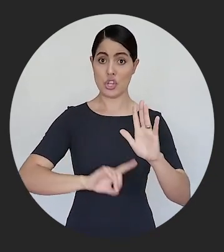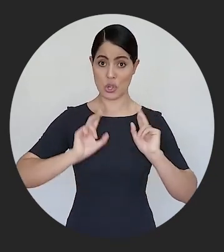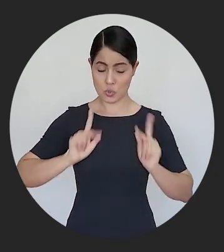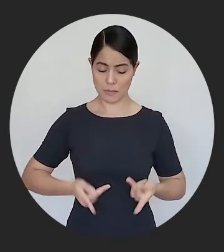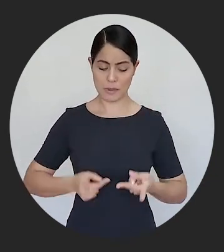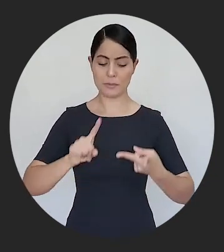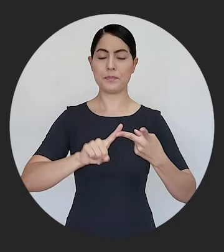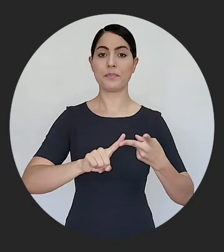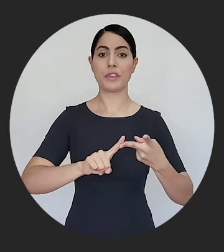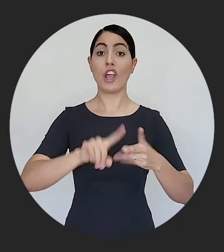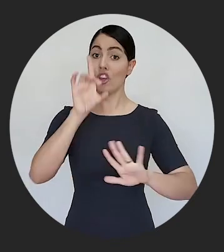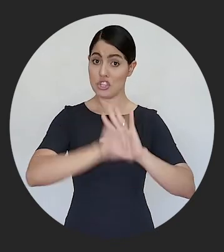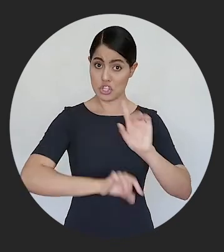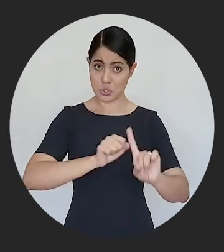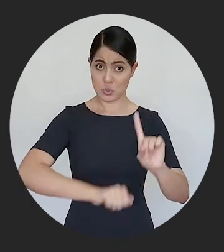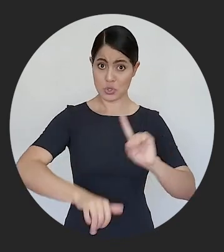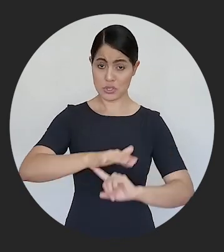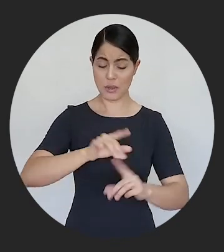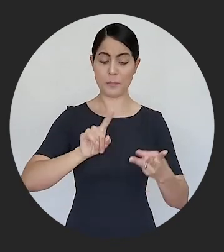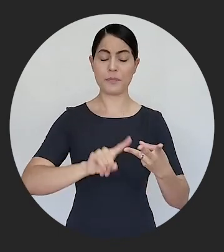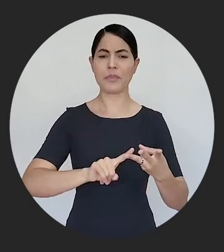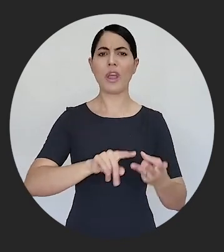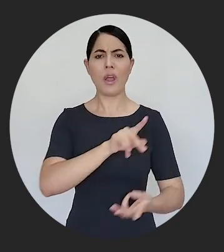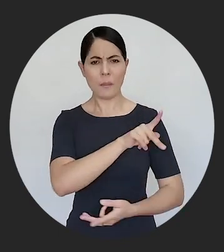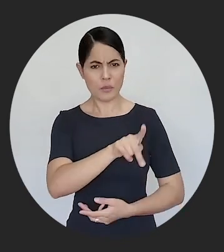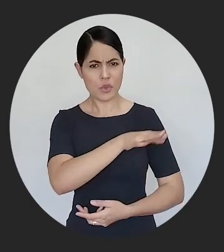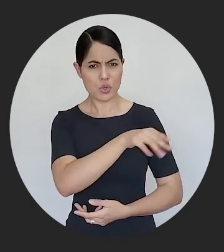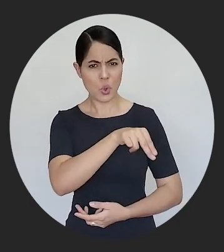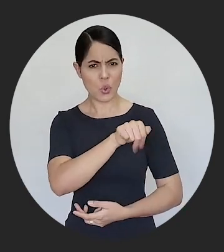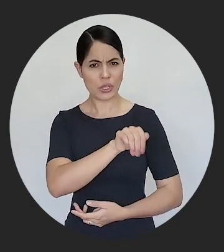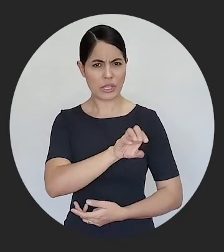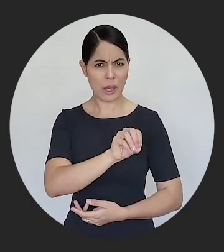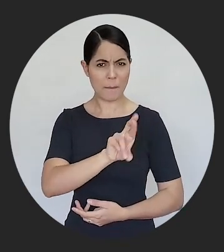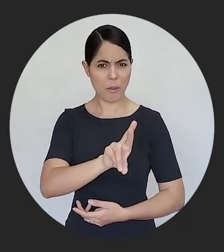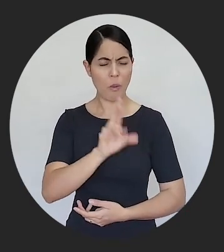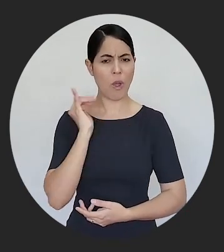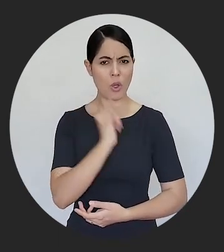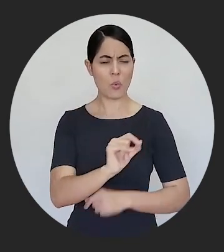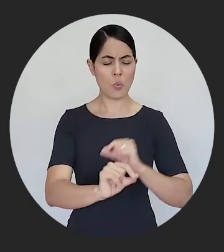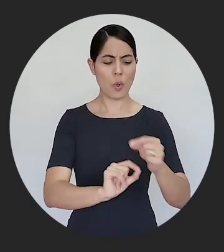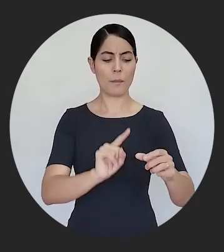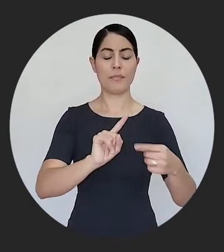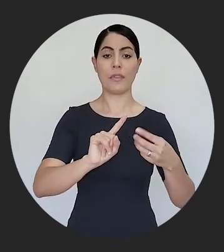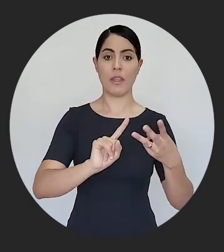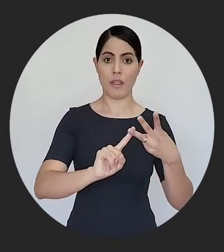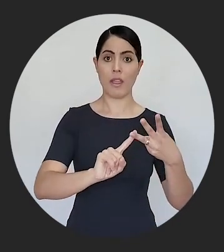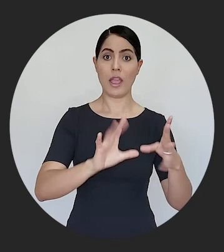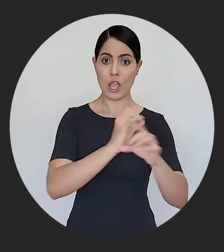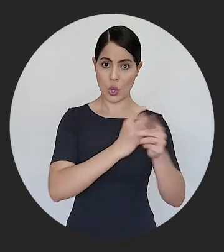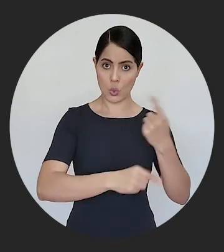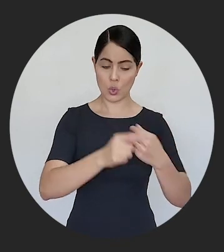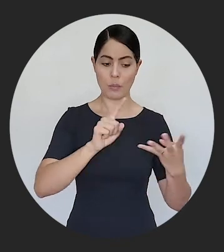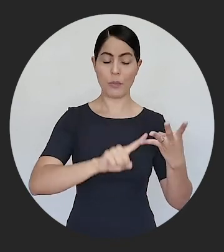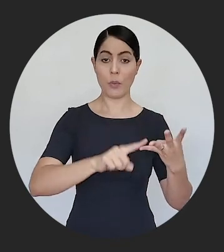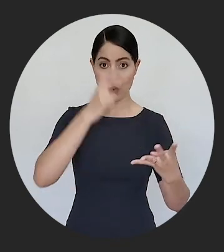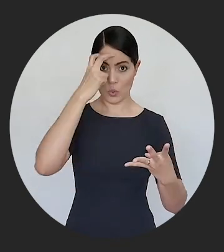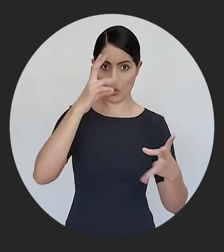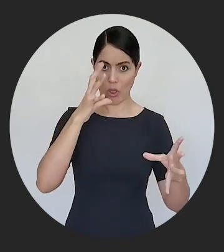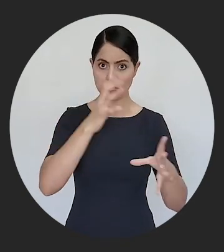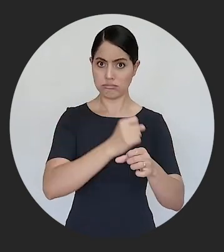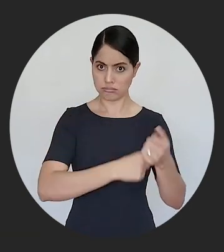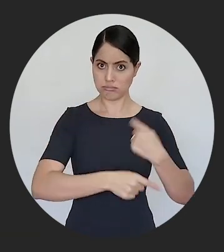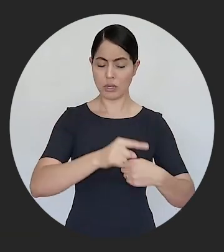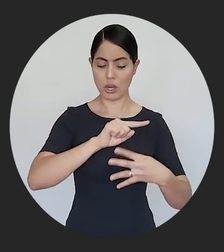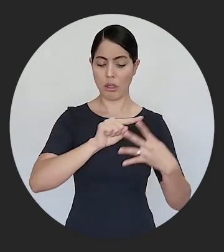sociais. Insiro aí o que o professor Nabor disse, os econômicos e os culturais.